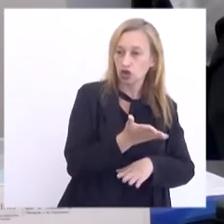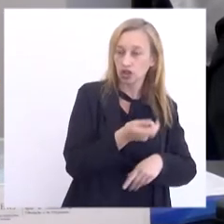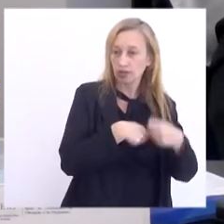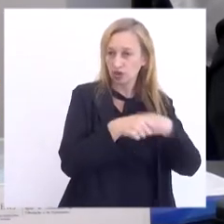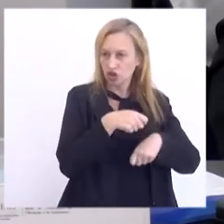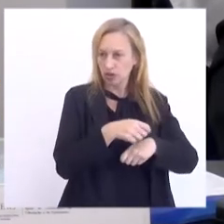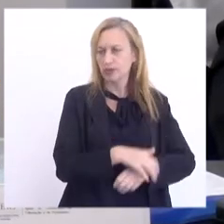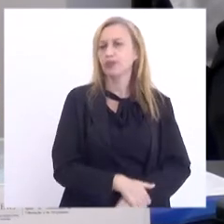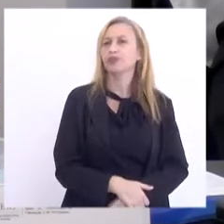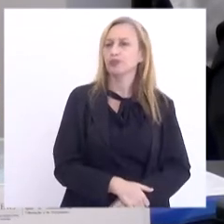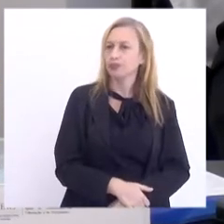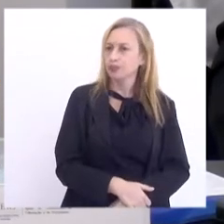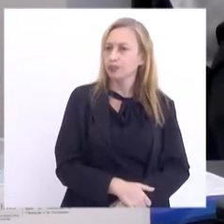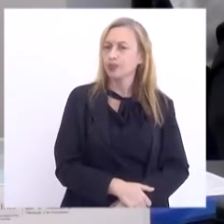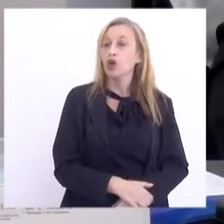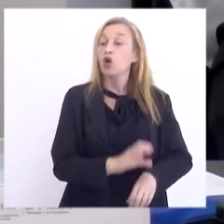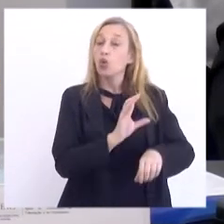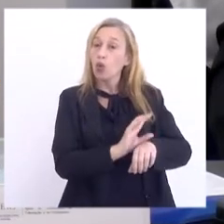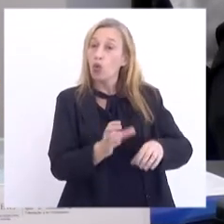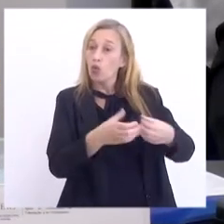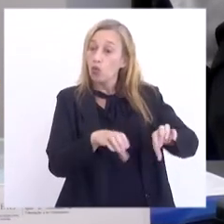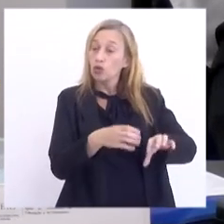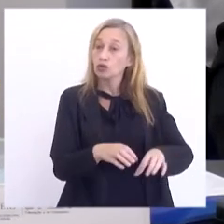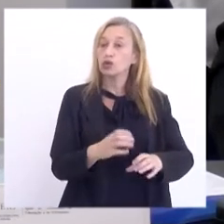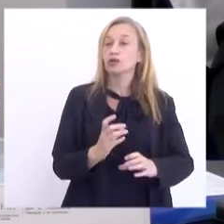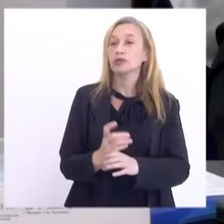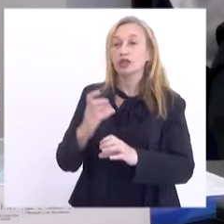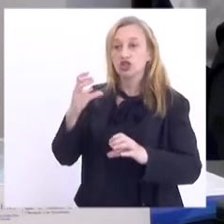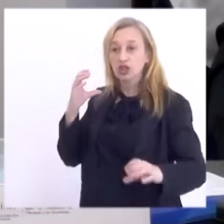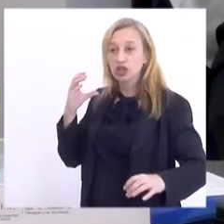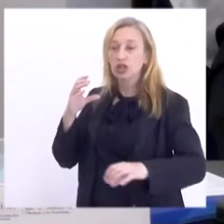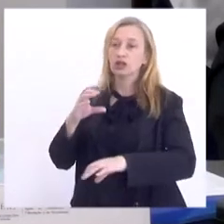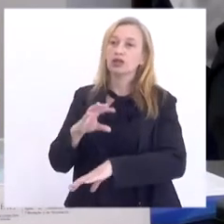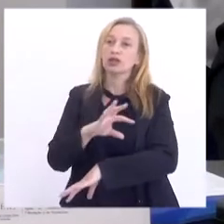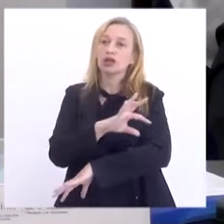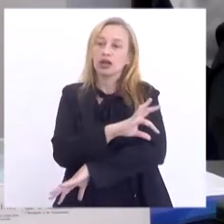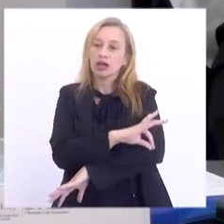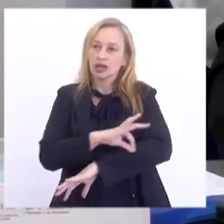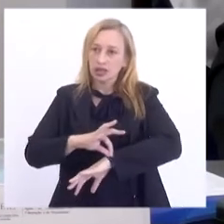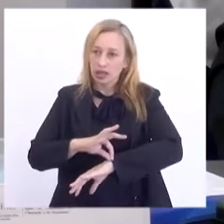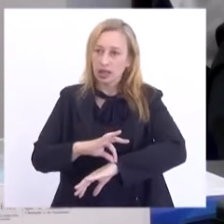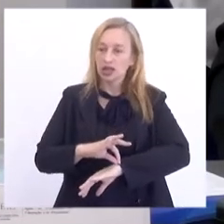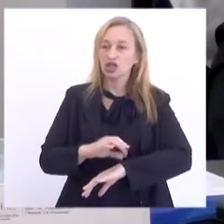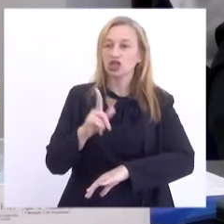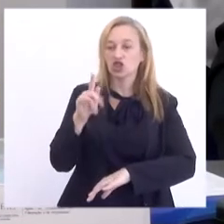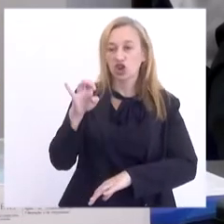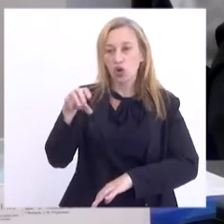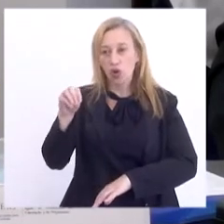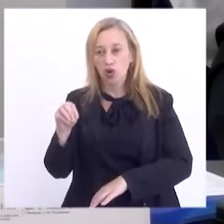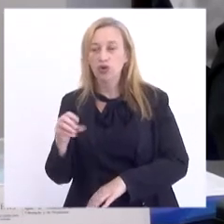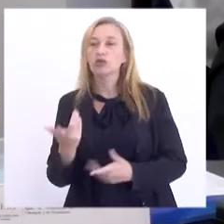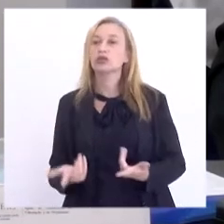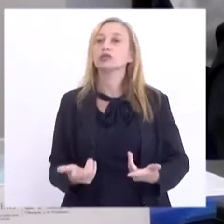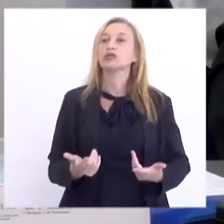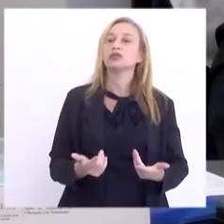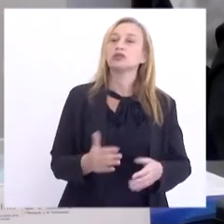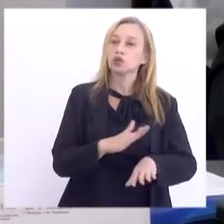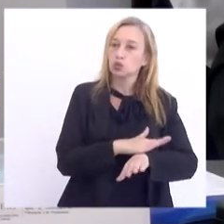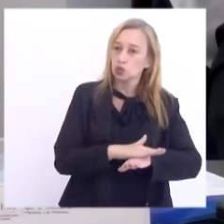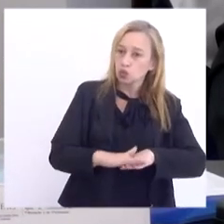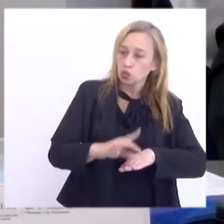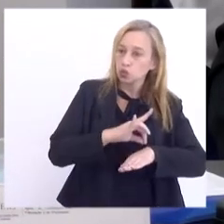a fazer esse concurso para engenheiro para arquiteto para geólogo o Dr tinha usina de